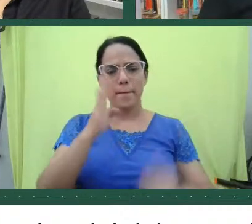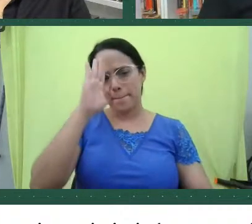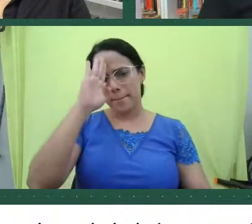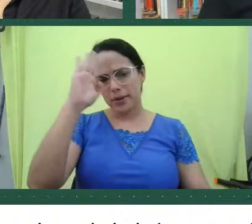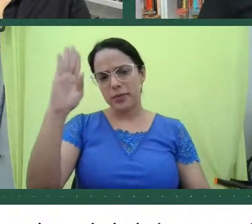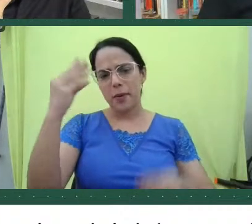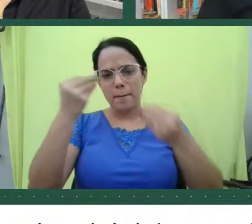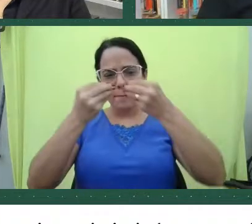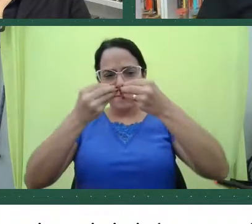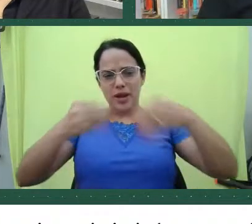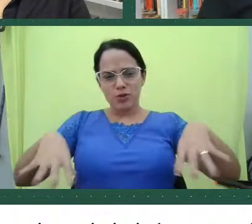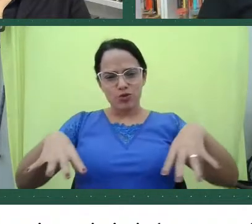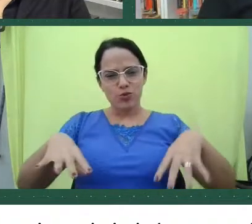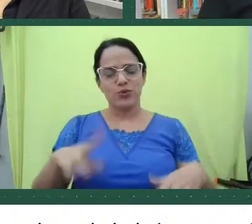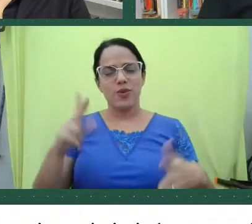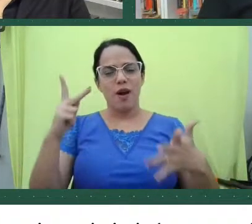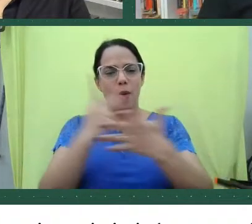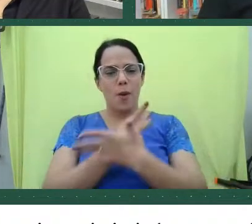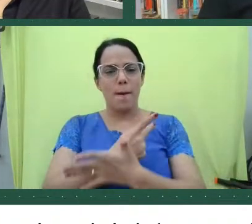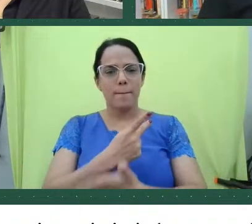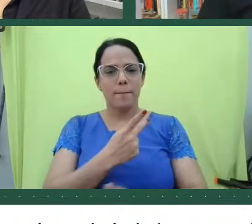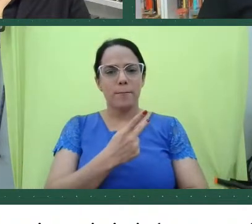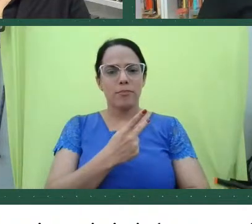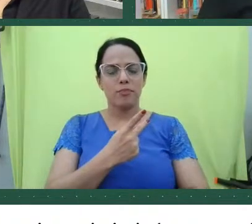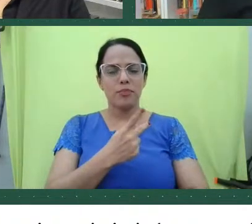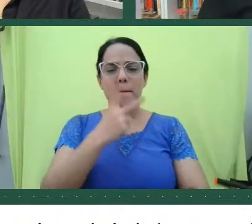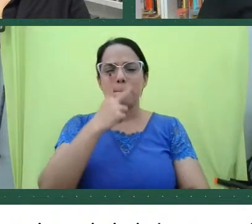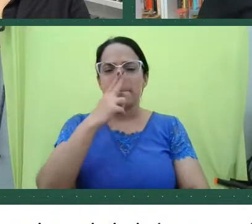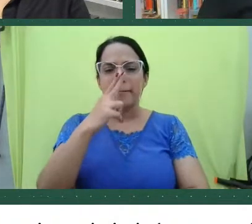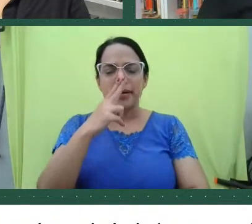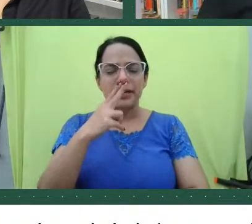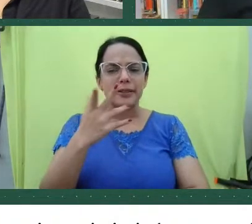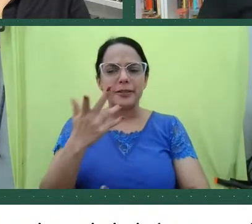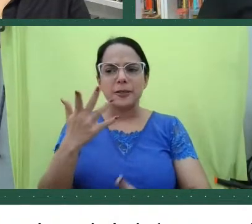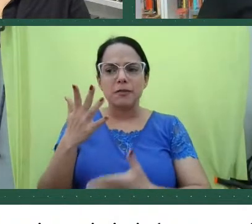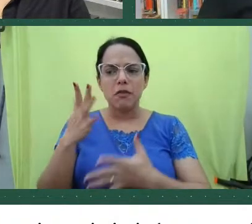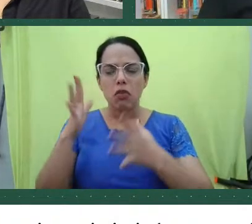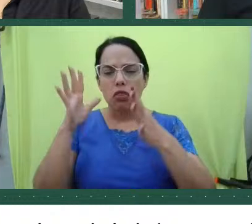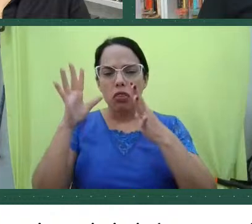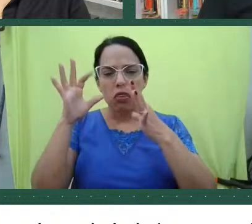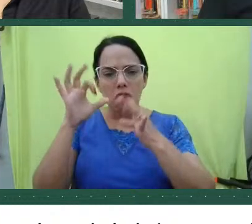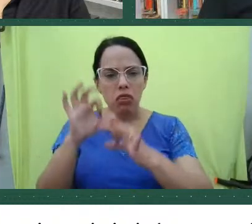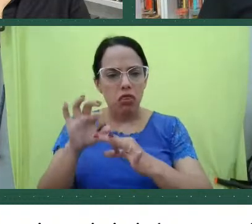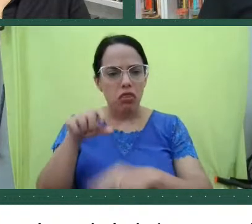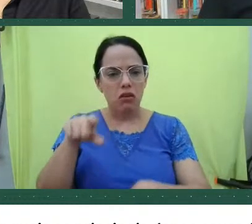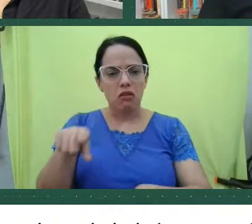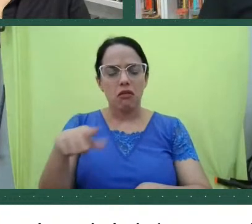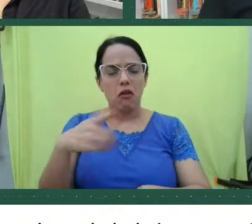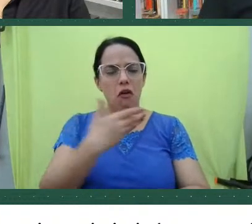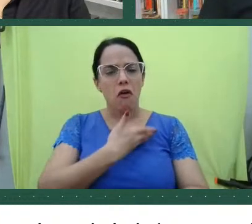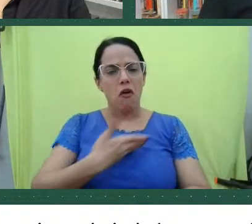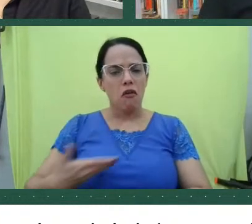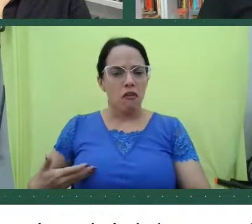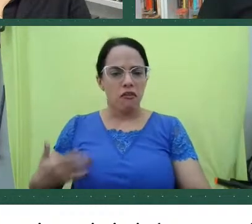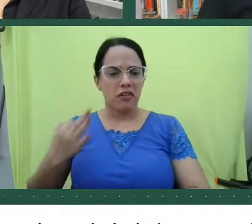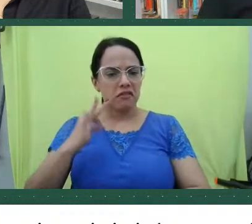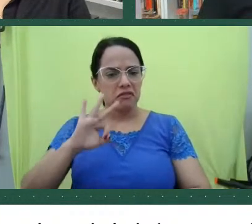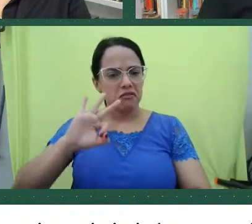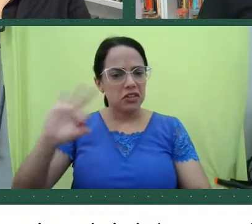ocorridos na Cinemateca é a total falta de interesse do governo federal ao longo desses últimos